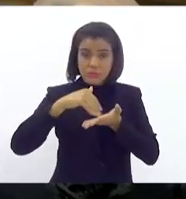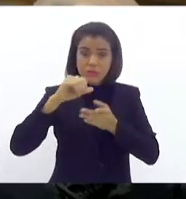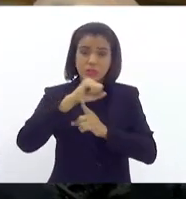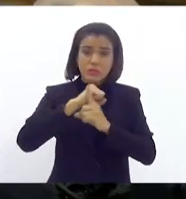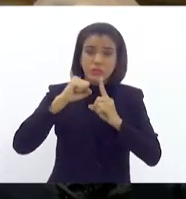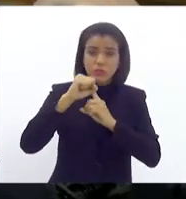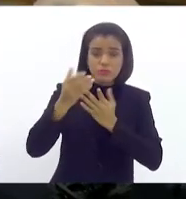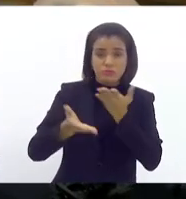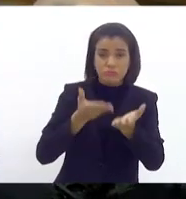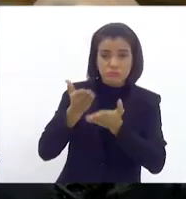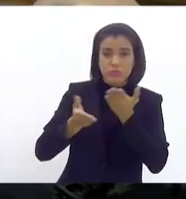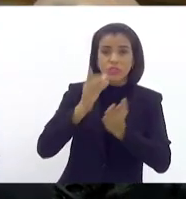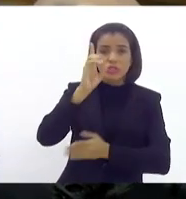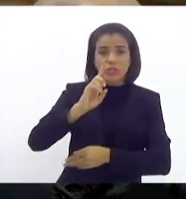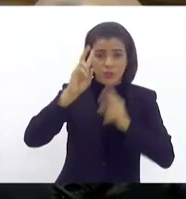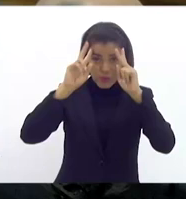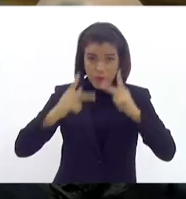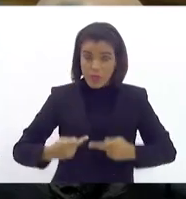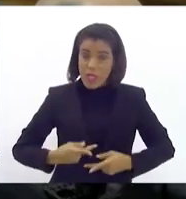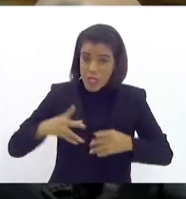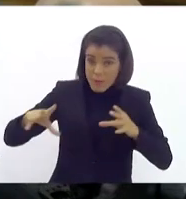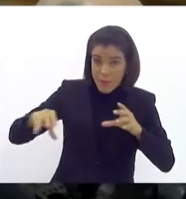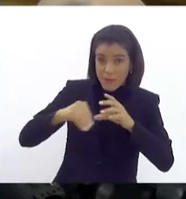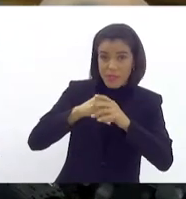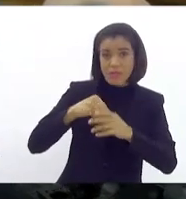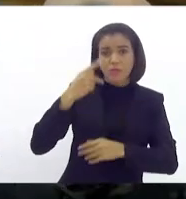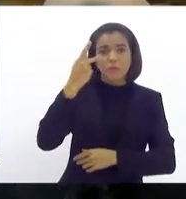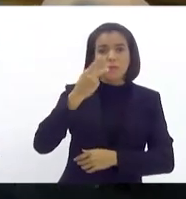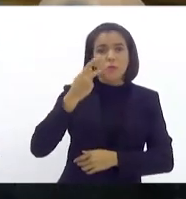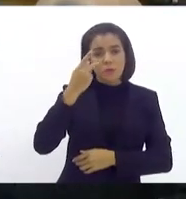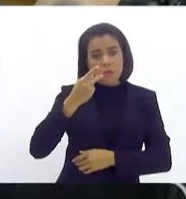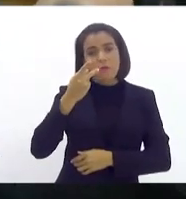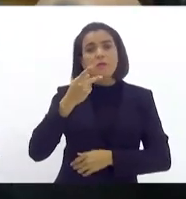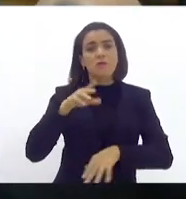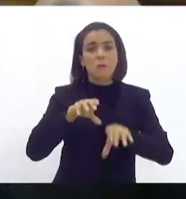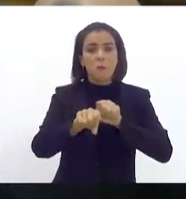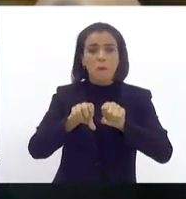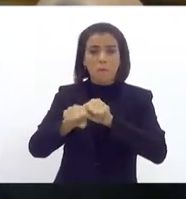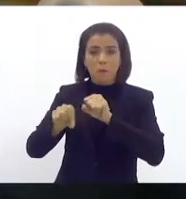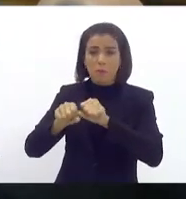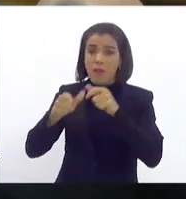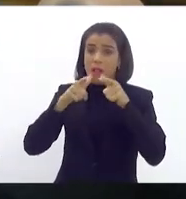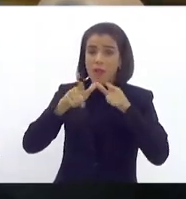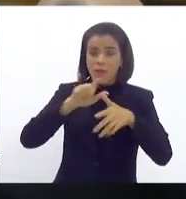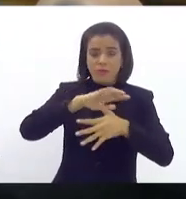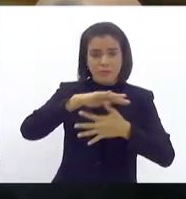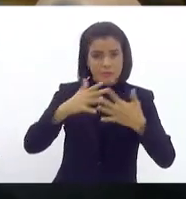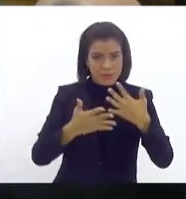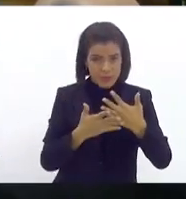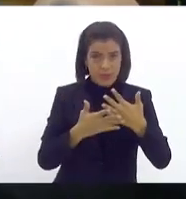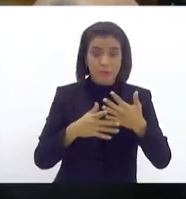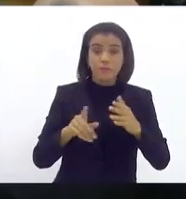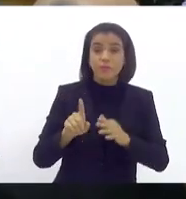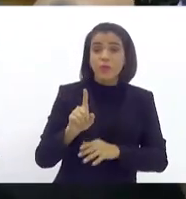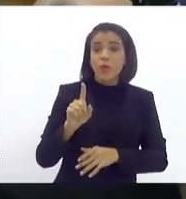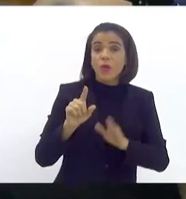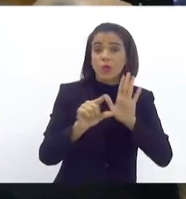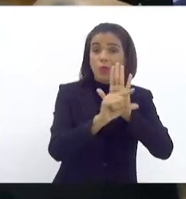Direitos Humanos, a implementação de políticas de qualificação profissional e habilitação em língua de sinais. No parágrafo único da Lei